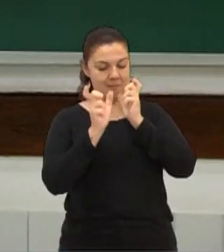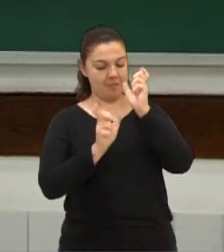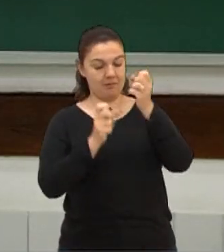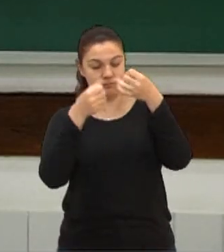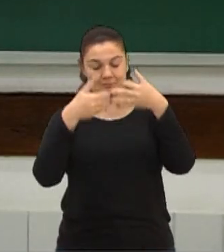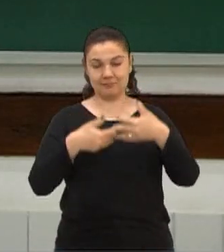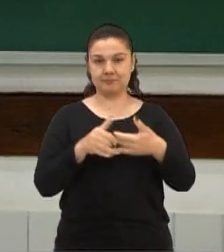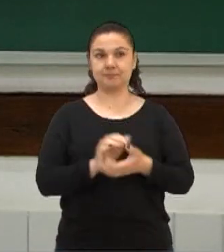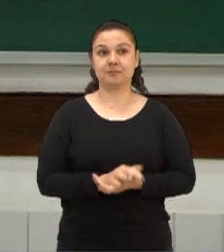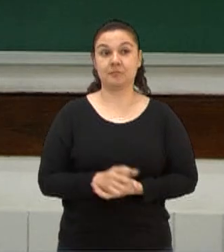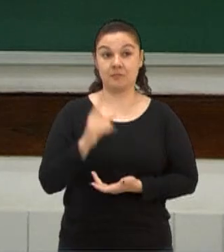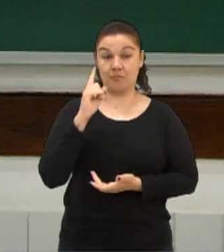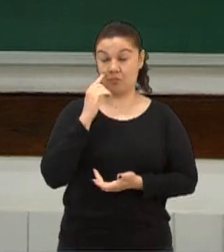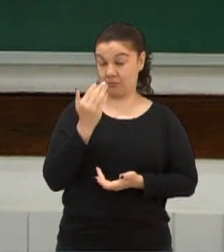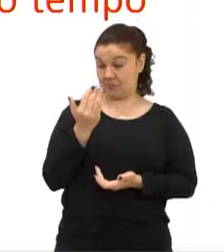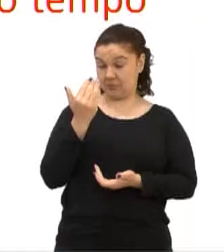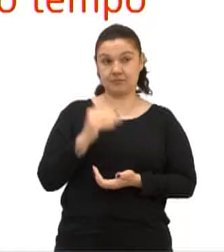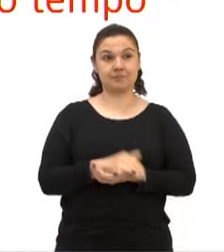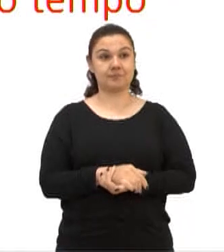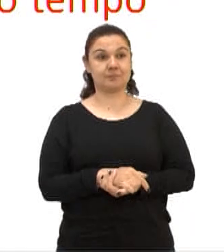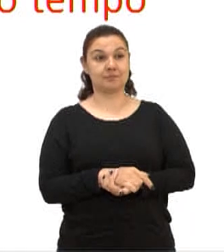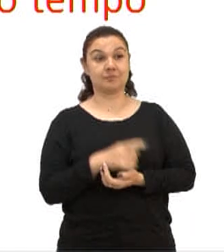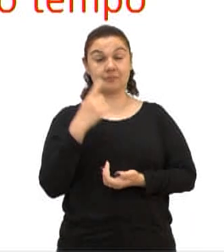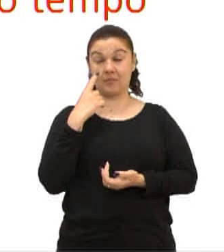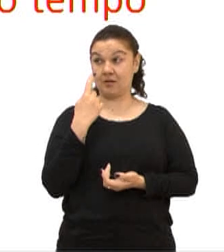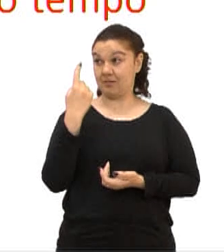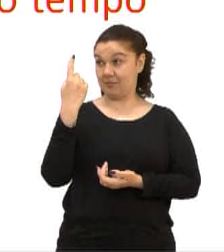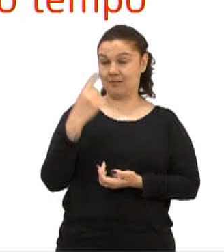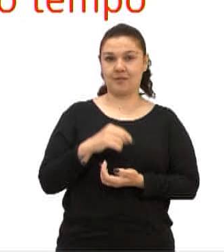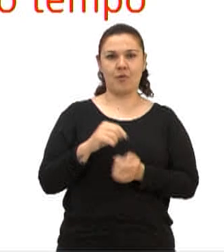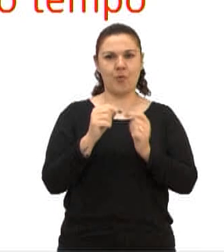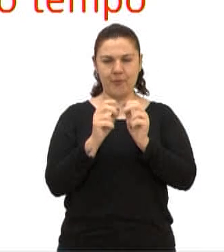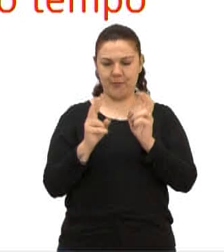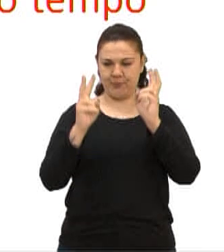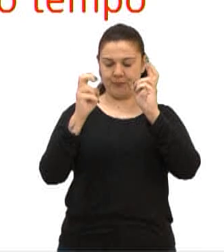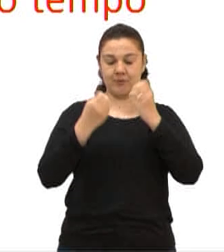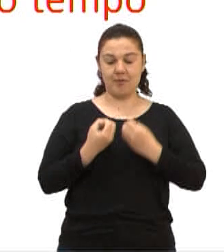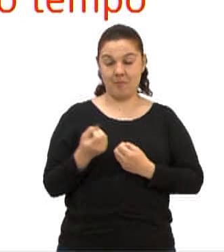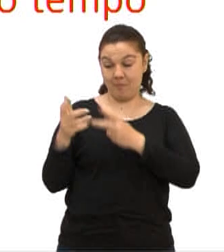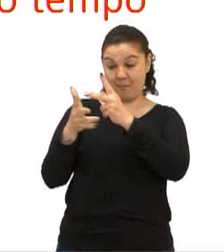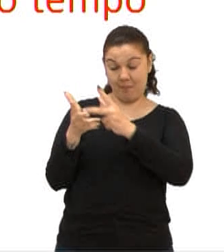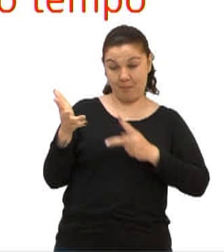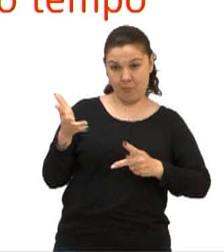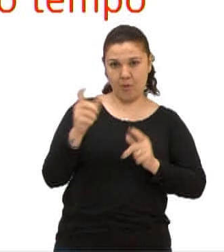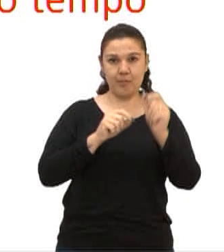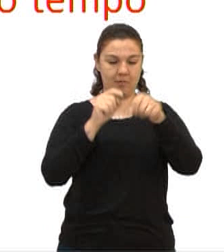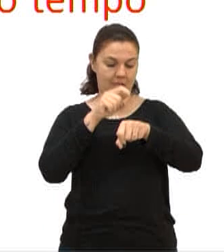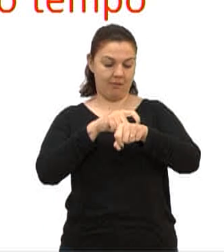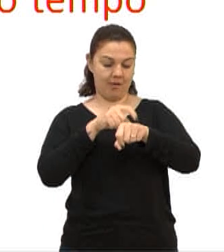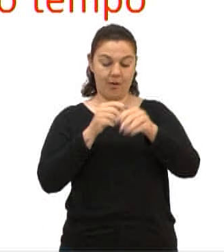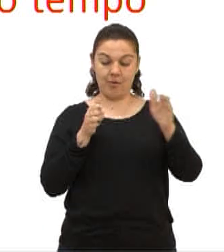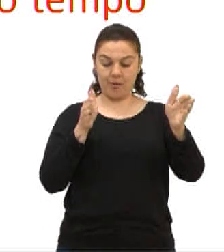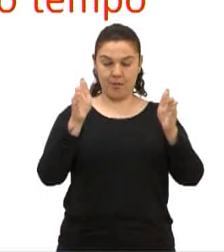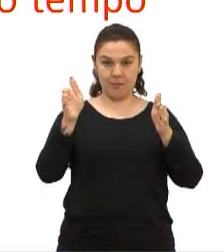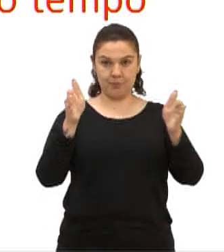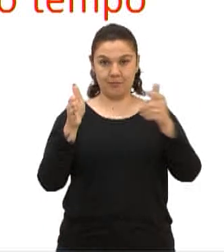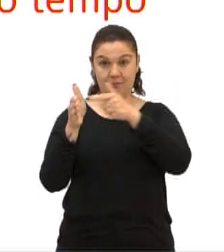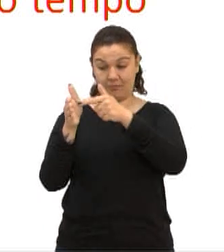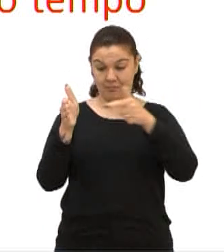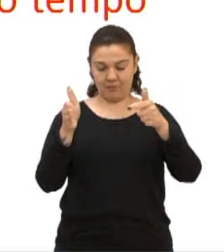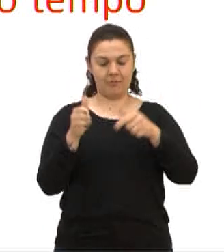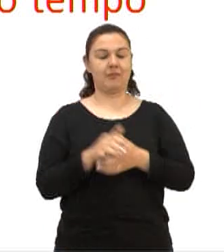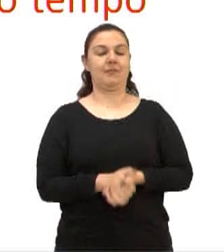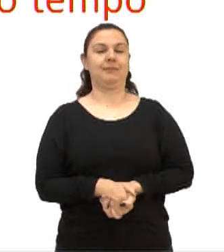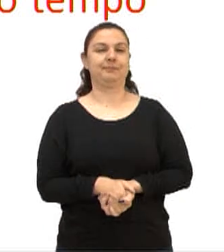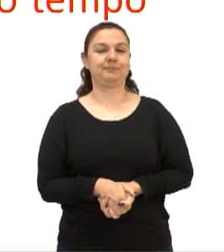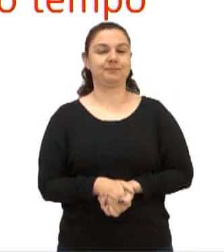esse tema? Trouxe para vocês, olha só. A temática do poema é o tempo, a passagem do